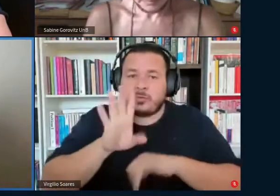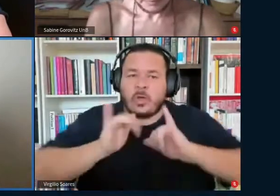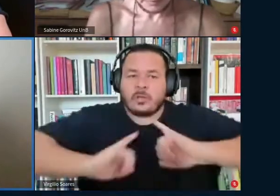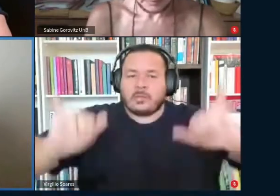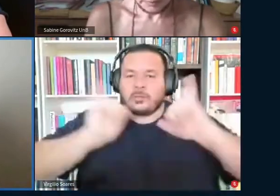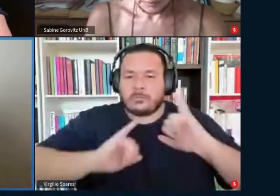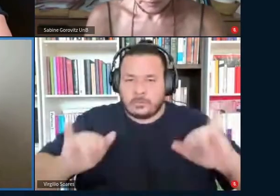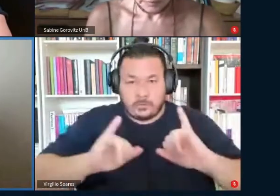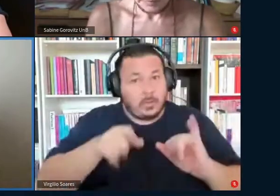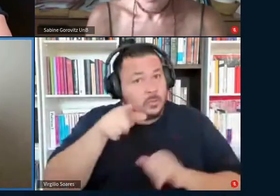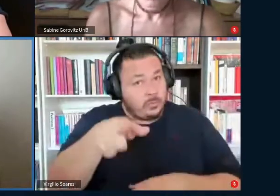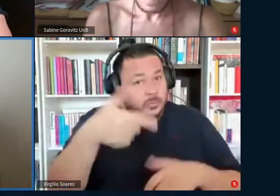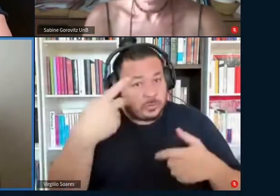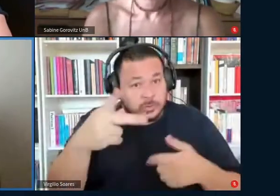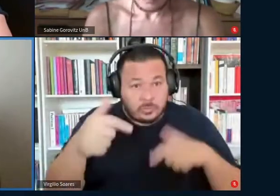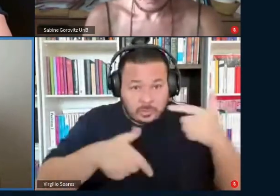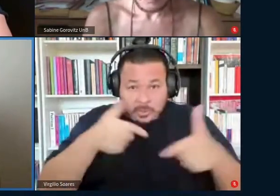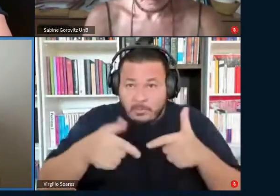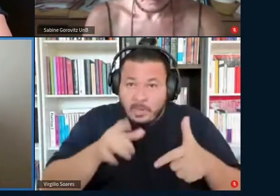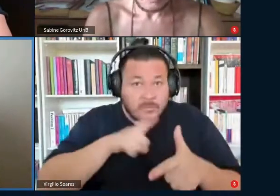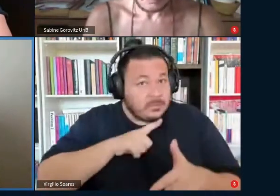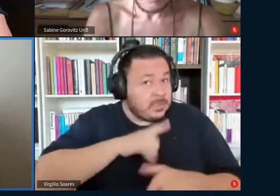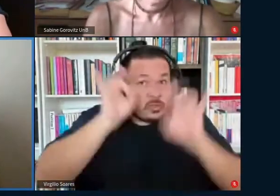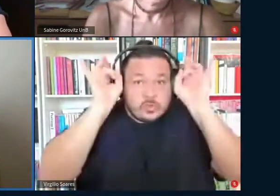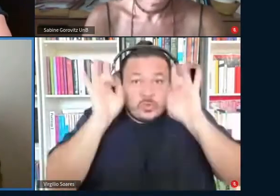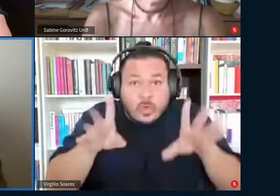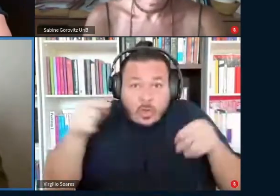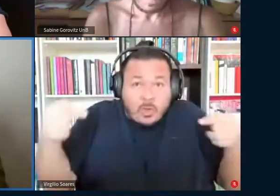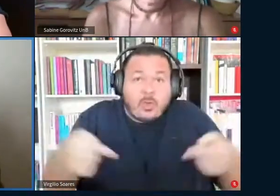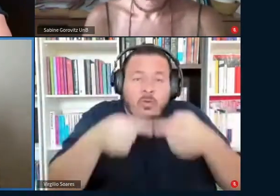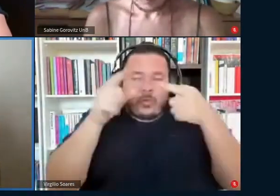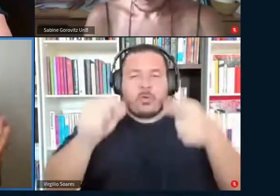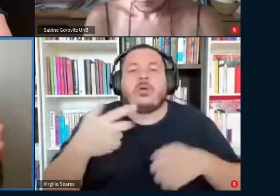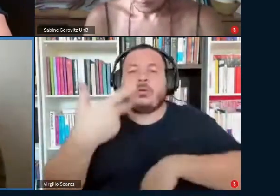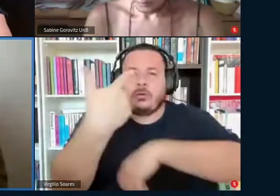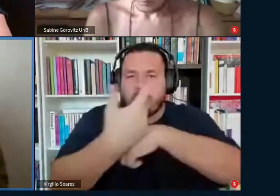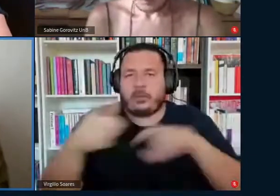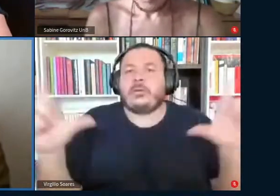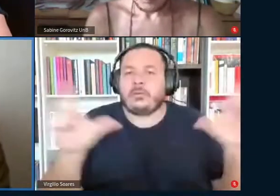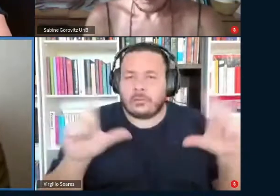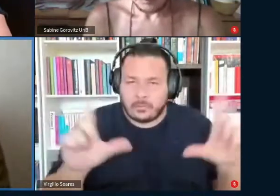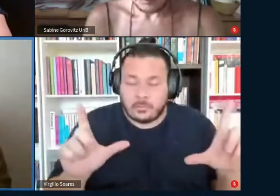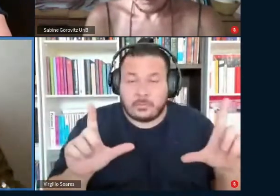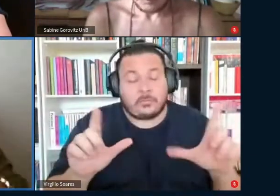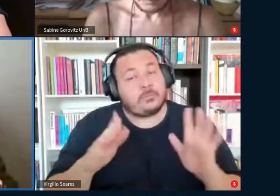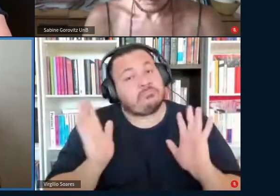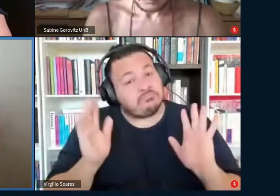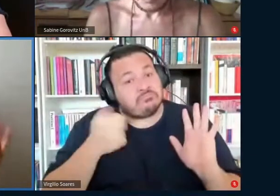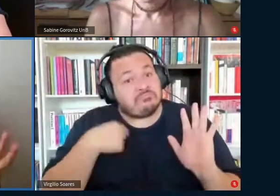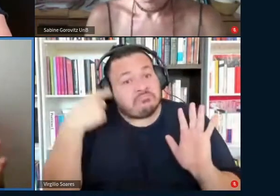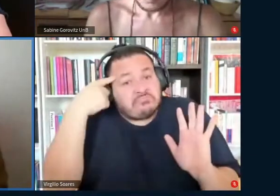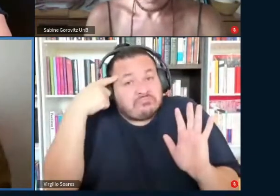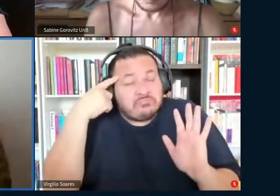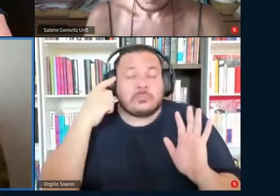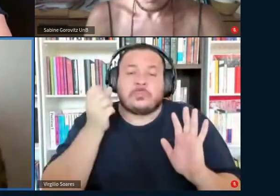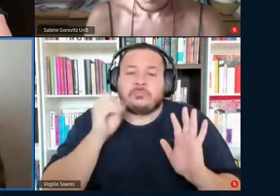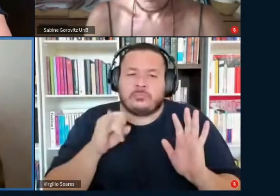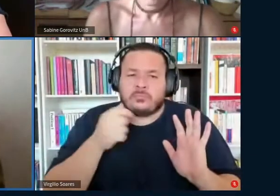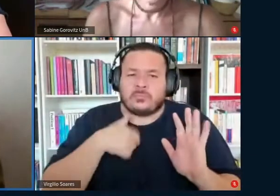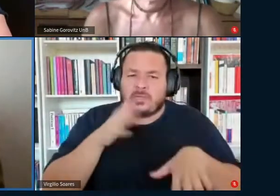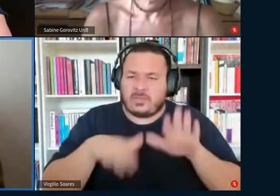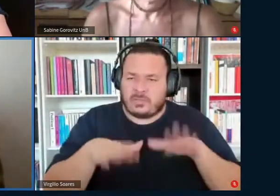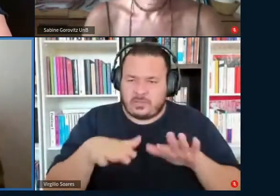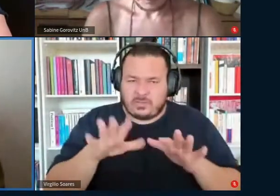constitui. O trabalho de vocês só existe no audiovisual, né? Então, fiquei pensando assim, que eu acho que às vezes a